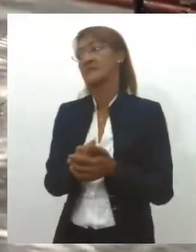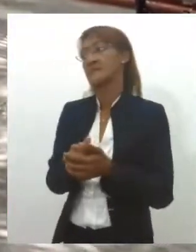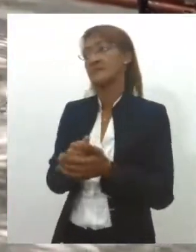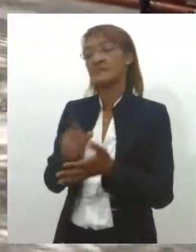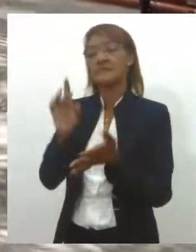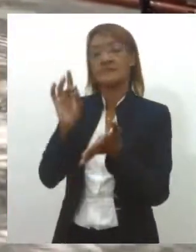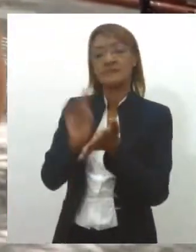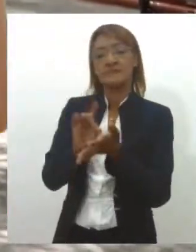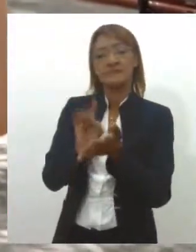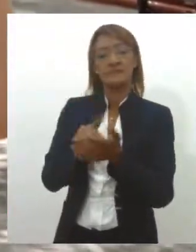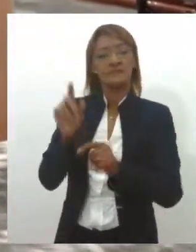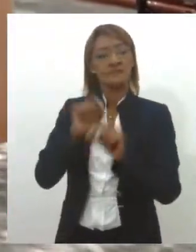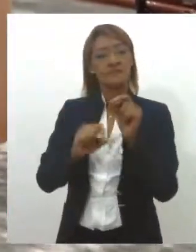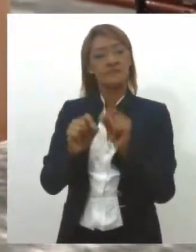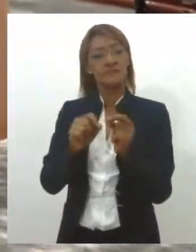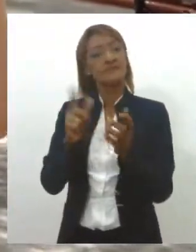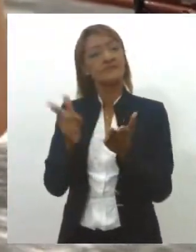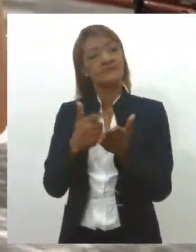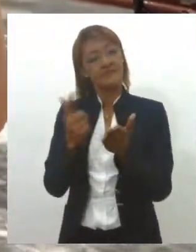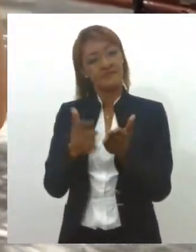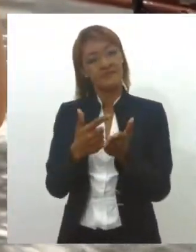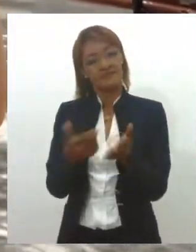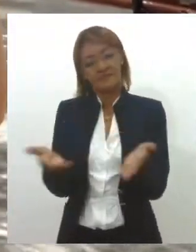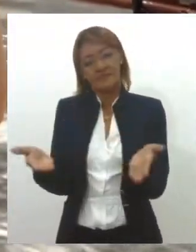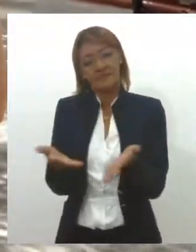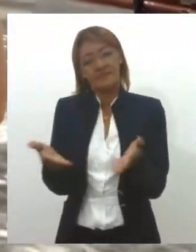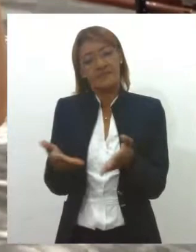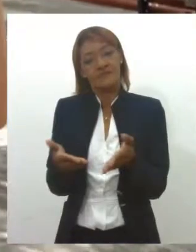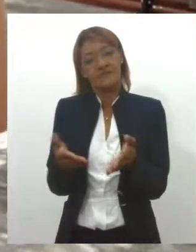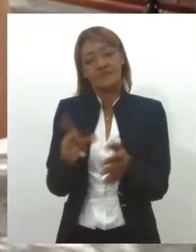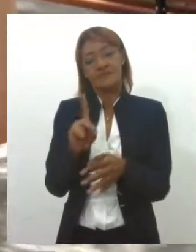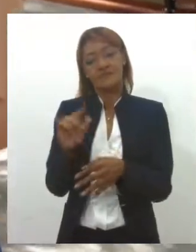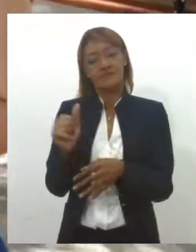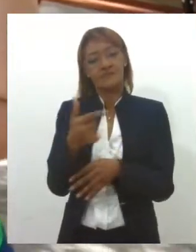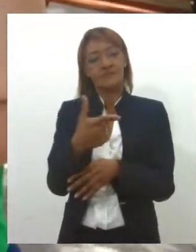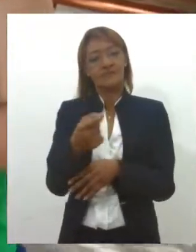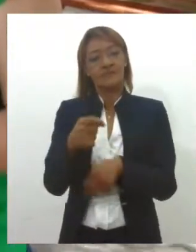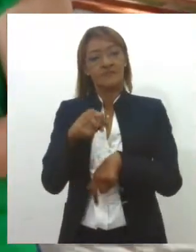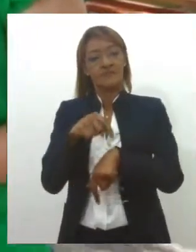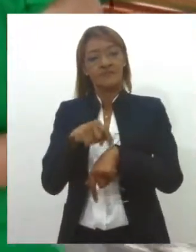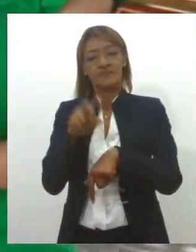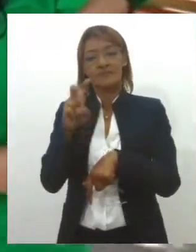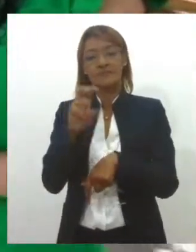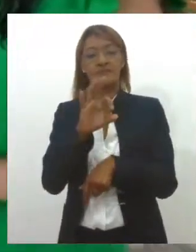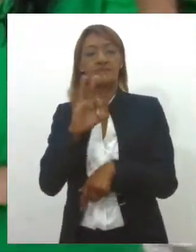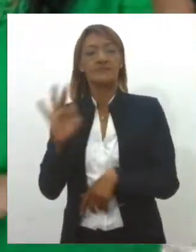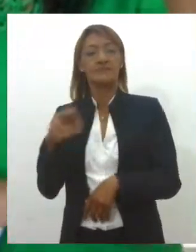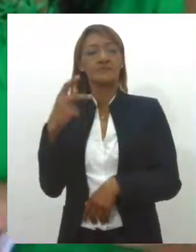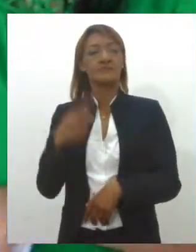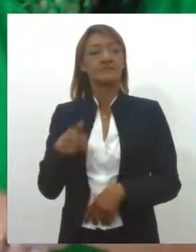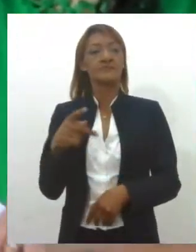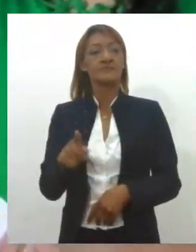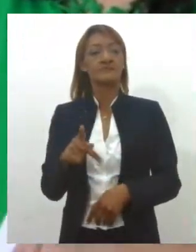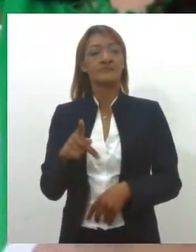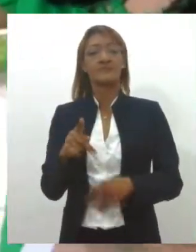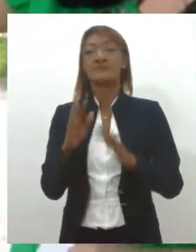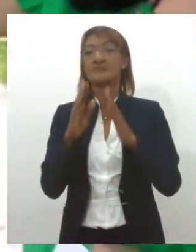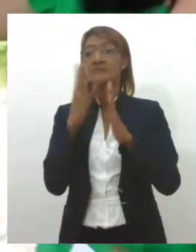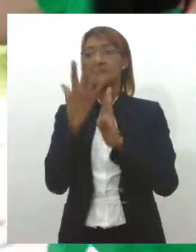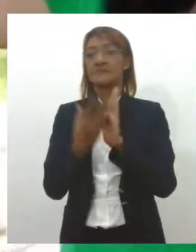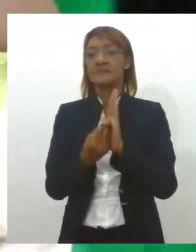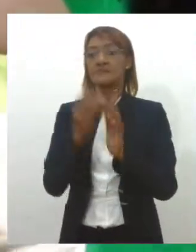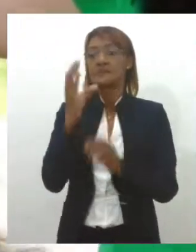verdade esse livro que vai ser lançado agora no dia vinte certo até 30 horas aqui na rua Nossa Senhora de Fátima Ele